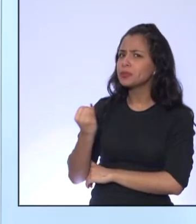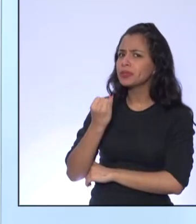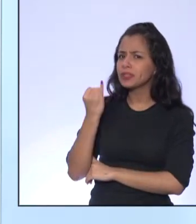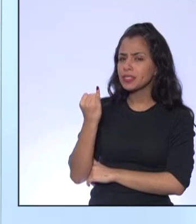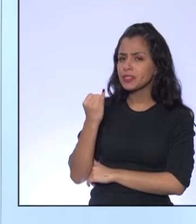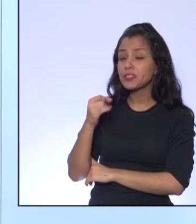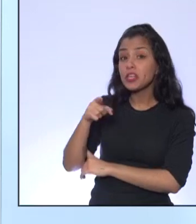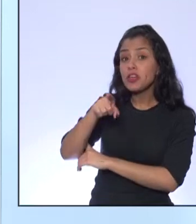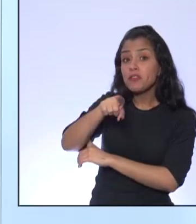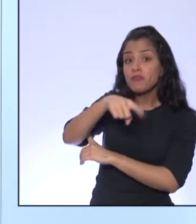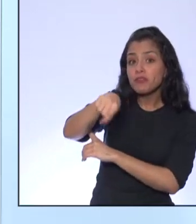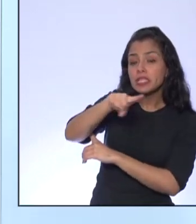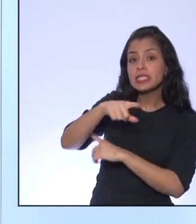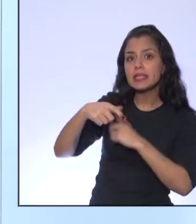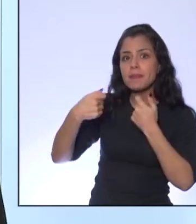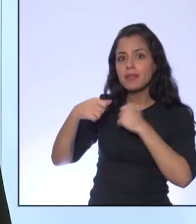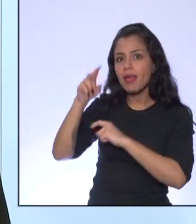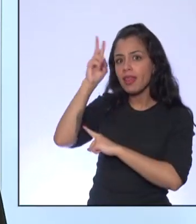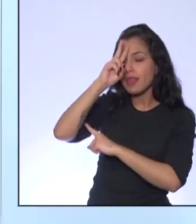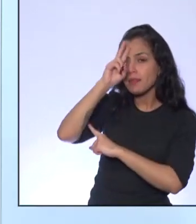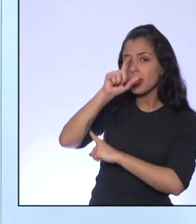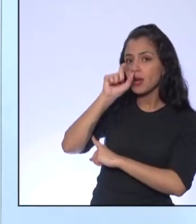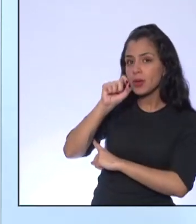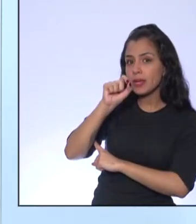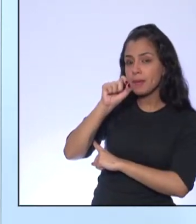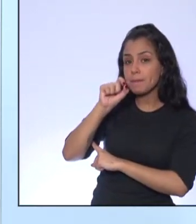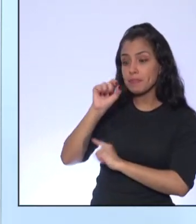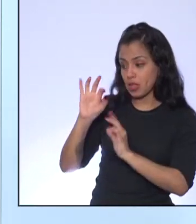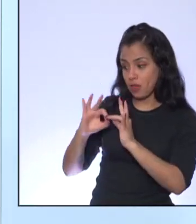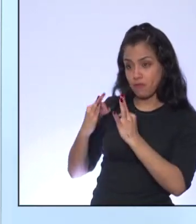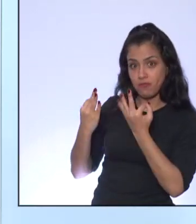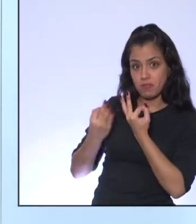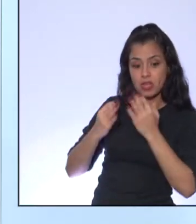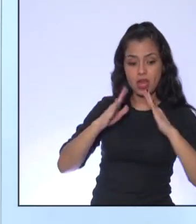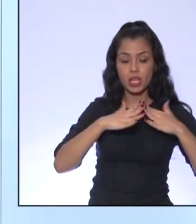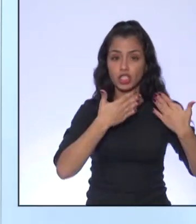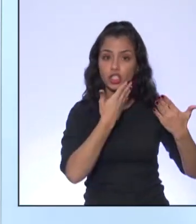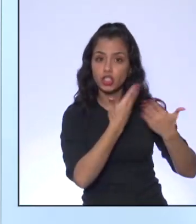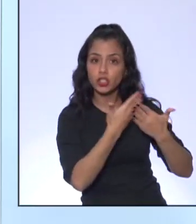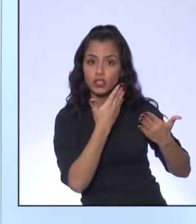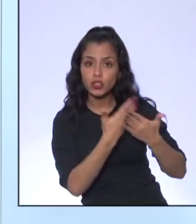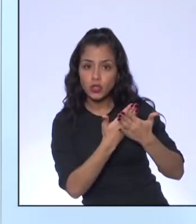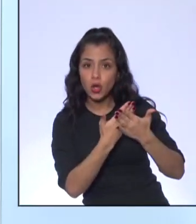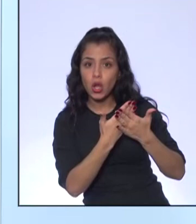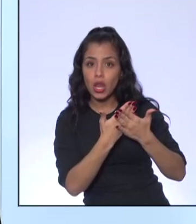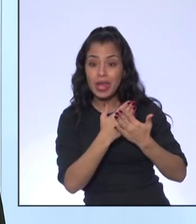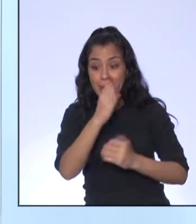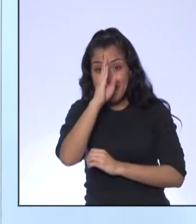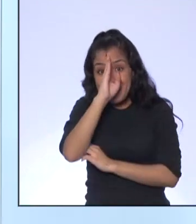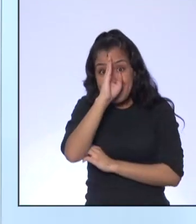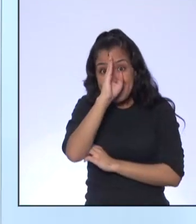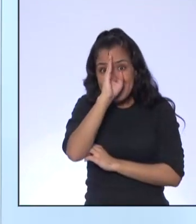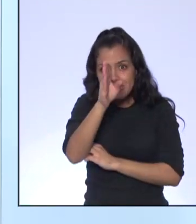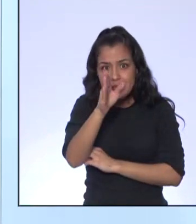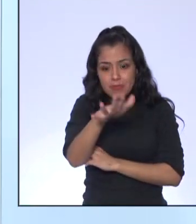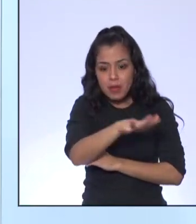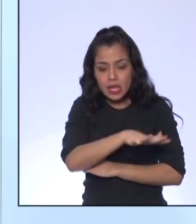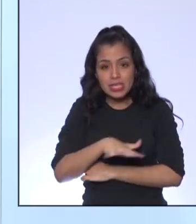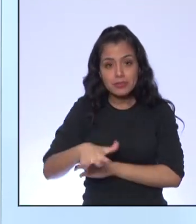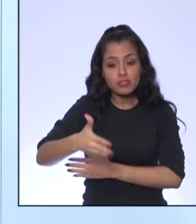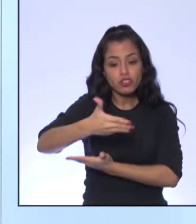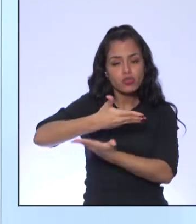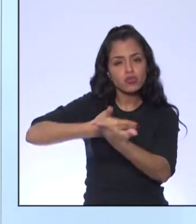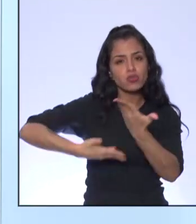têm que lembrar que tanto a família quanto a escola são os dois principais espaços de socialização das crianças e dos